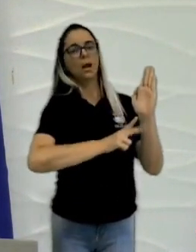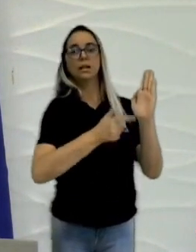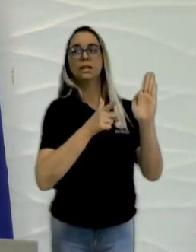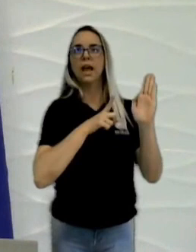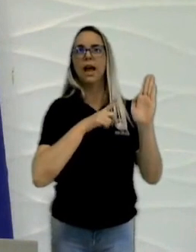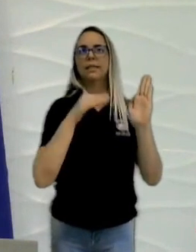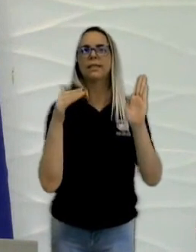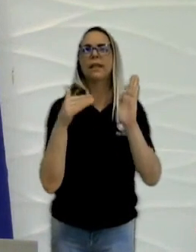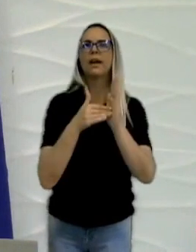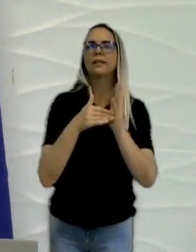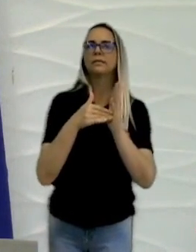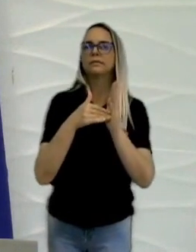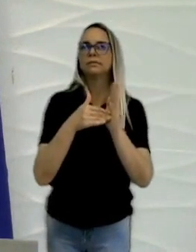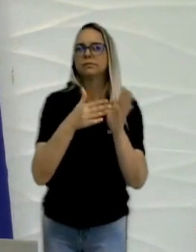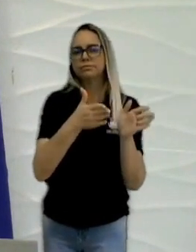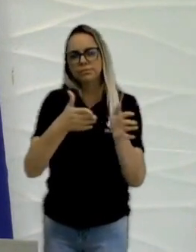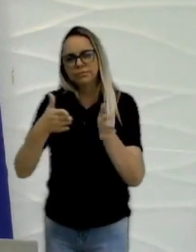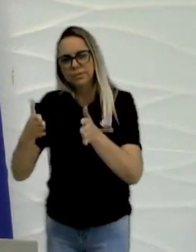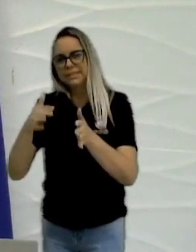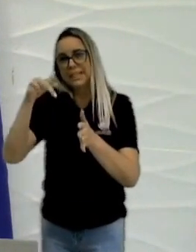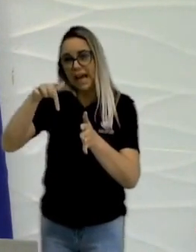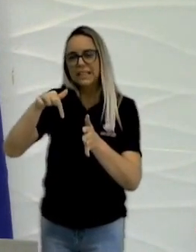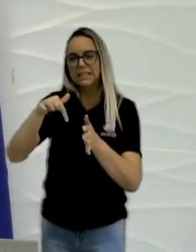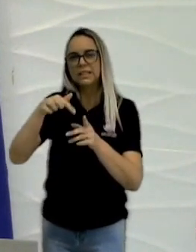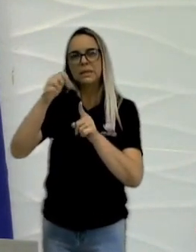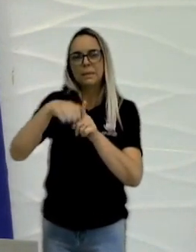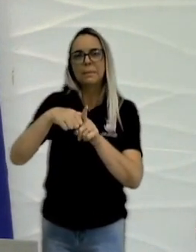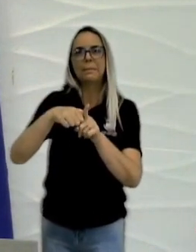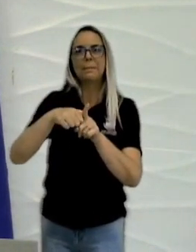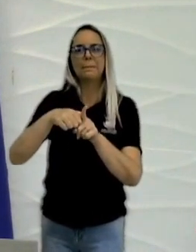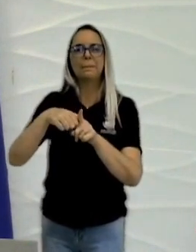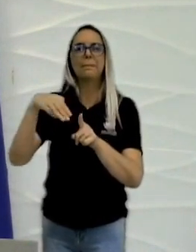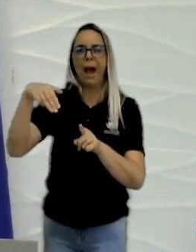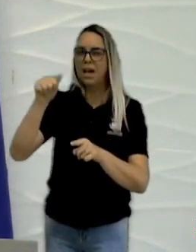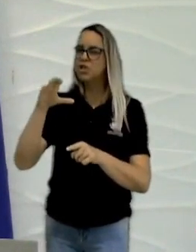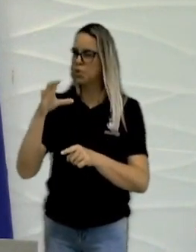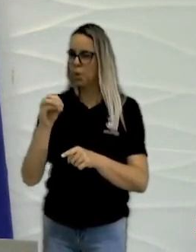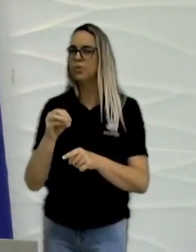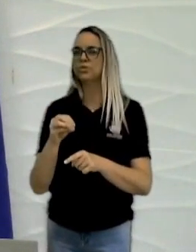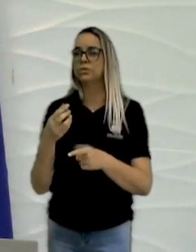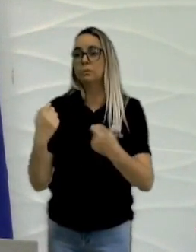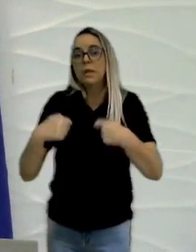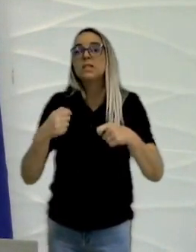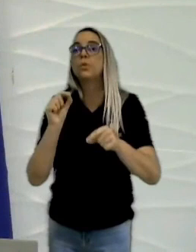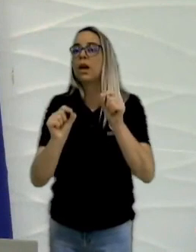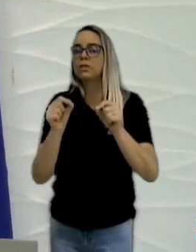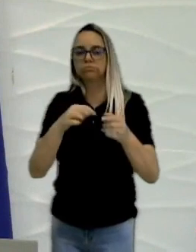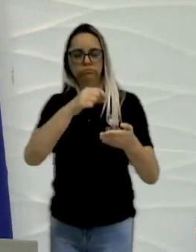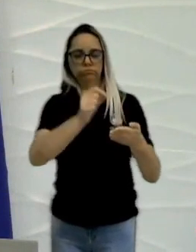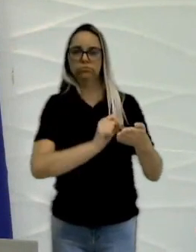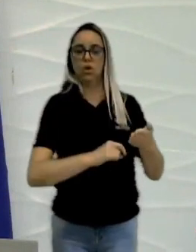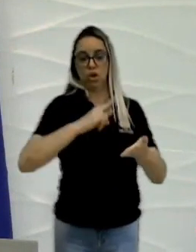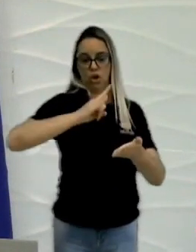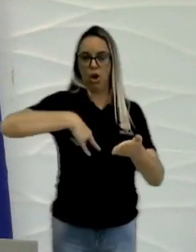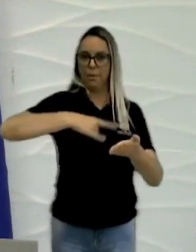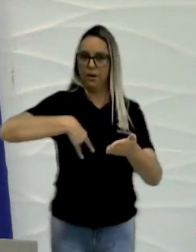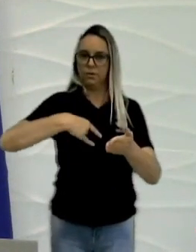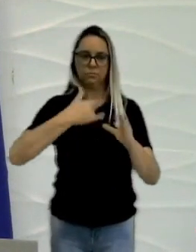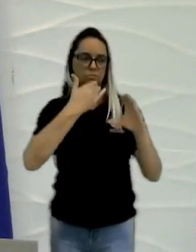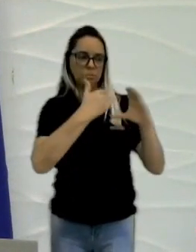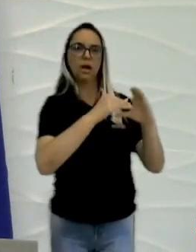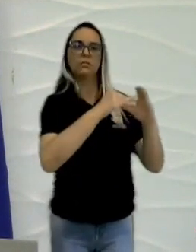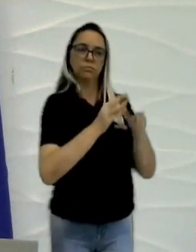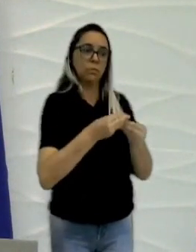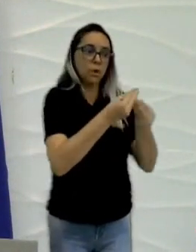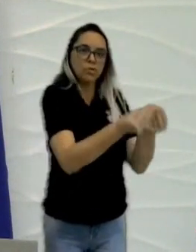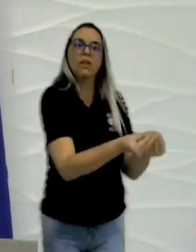até o dia 7 de março para comparecer ao Detran, mas antes tem que fazer o agendamento, levando a documentação, que aí a gente